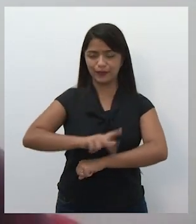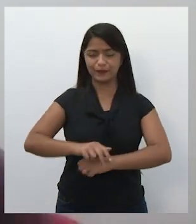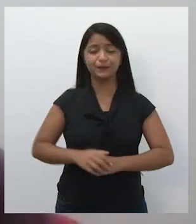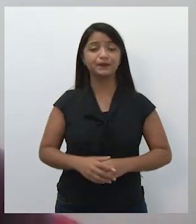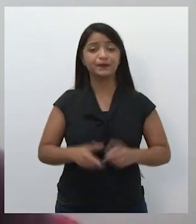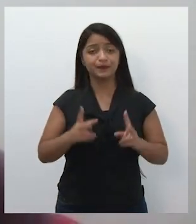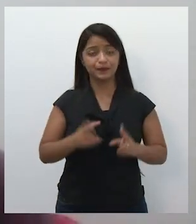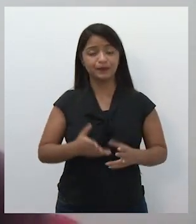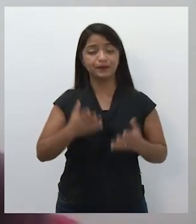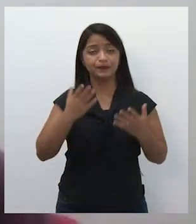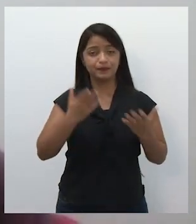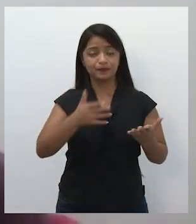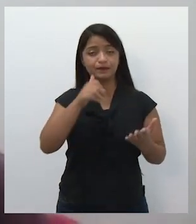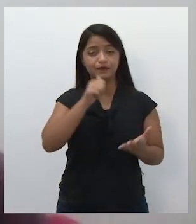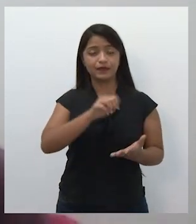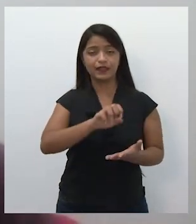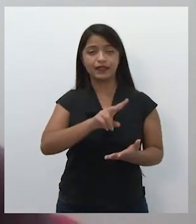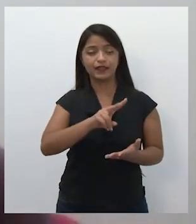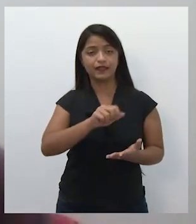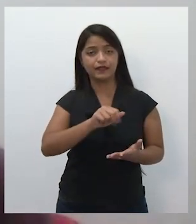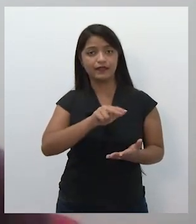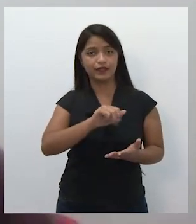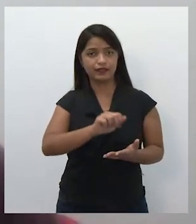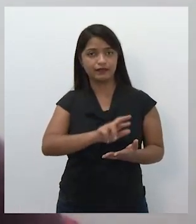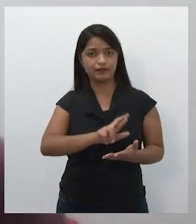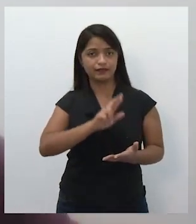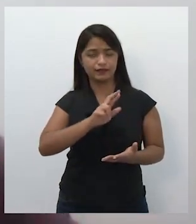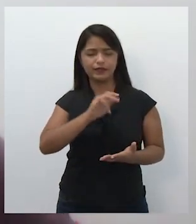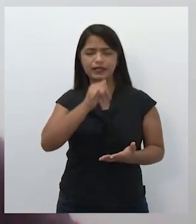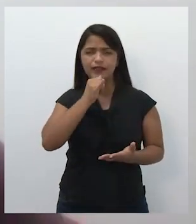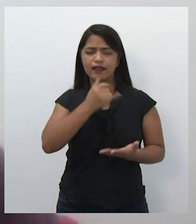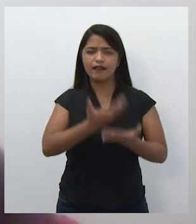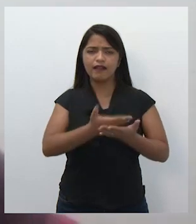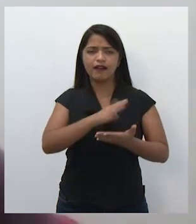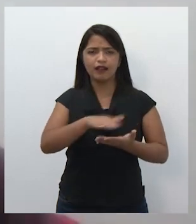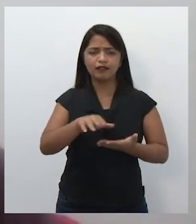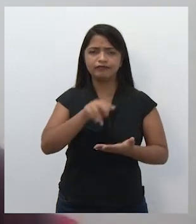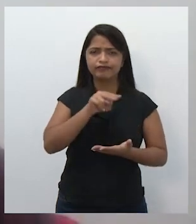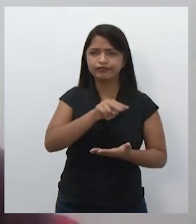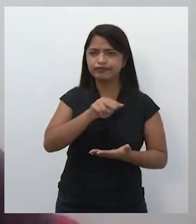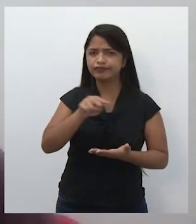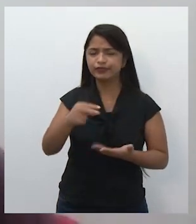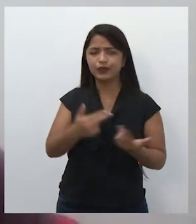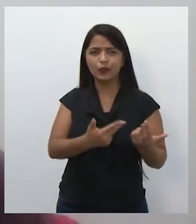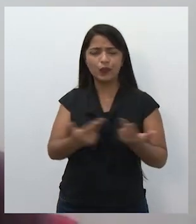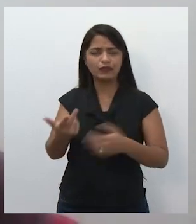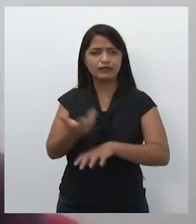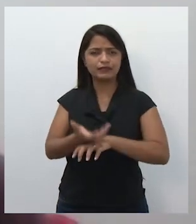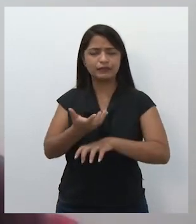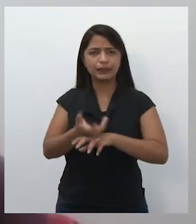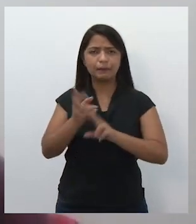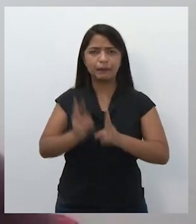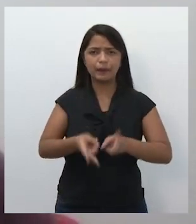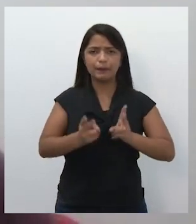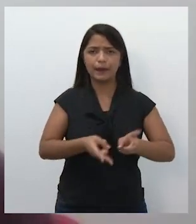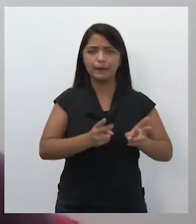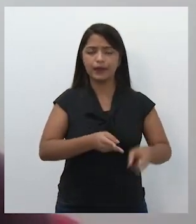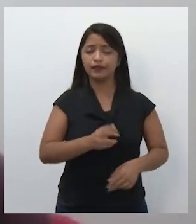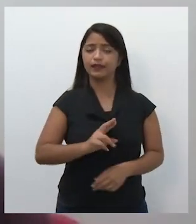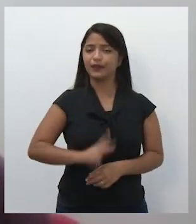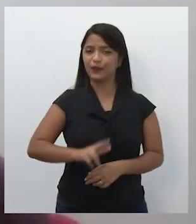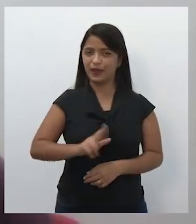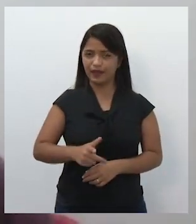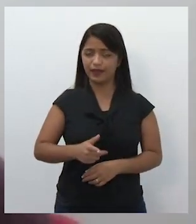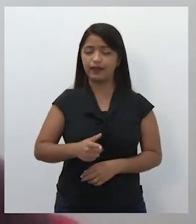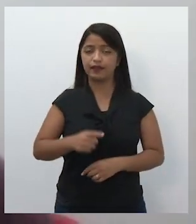né? A professora pode dizer, mas o aluno vai ver a mesma coisa em todos os componentes? De jeito nenhum, né? Porque nós temos objetos de